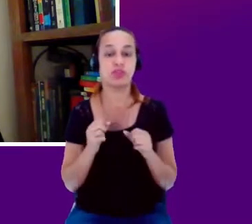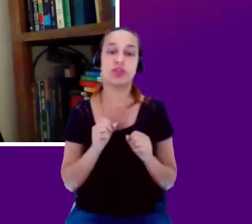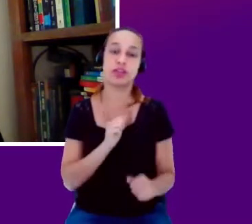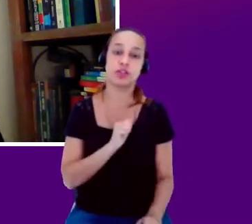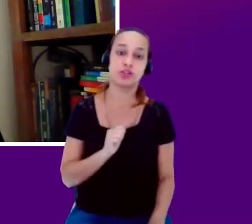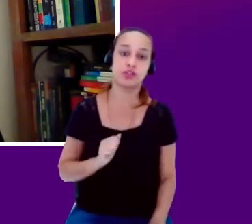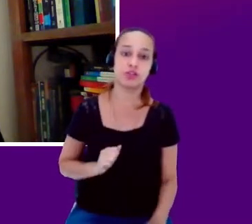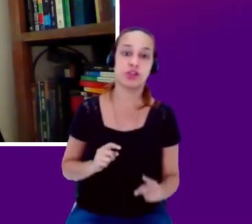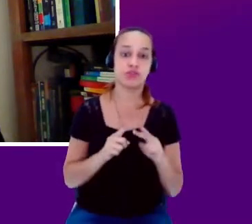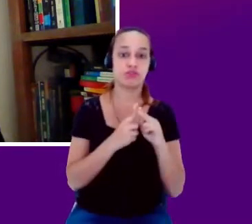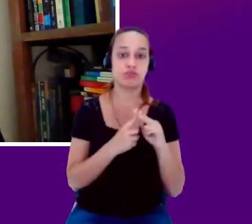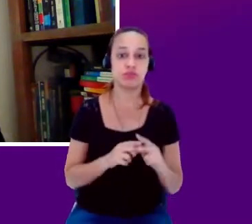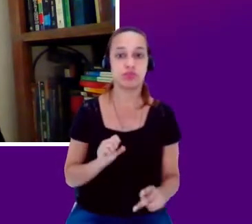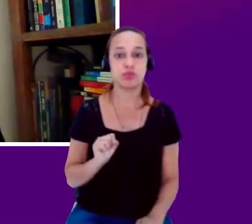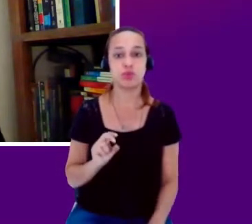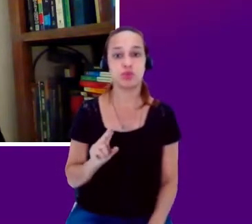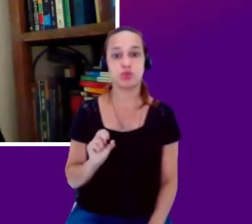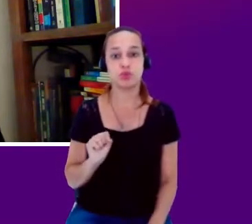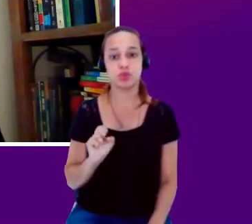Regulatória, SUSEP,